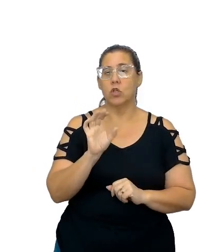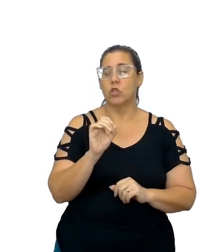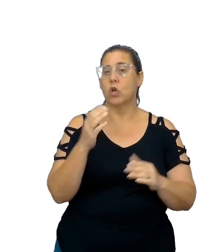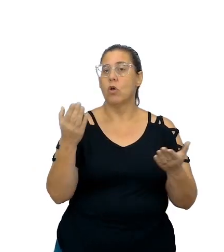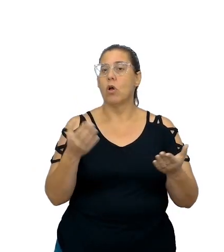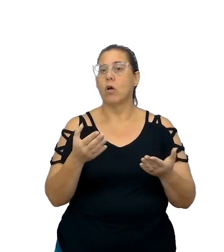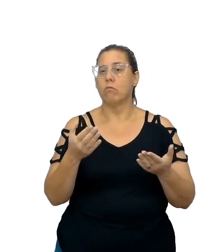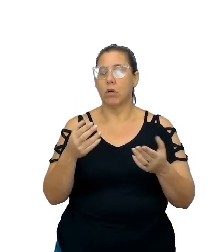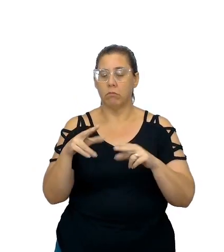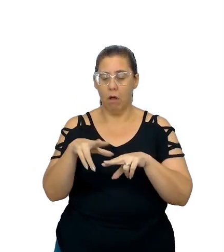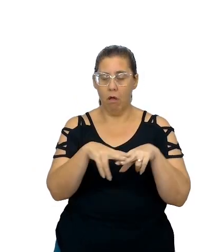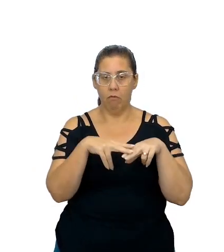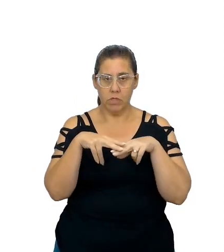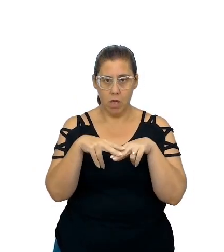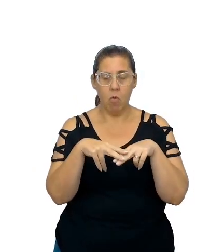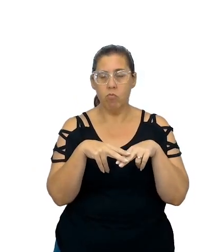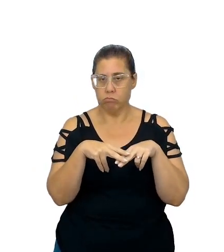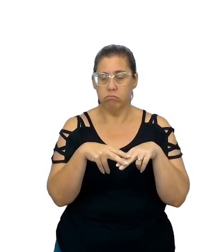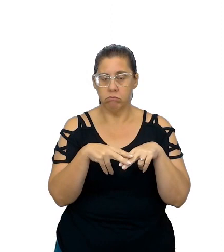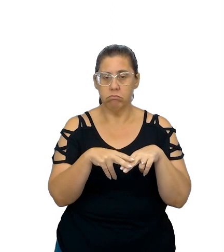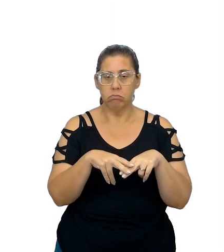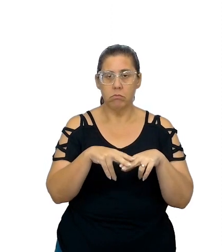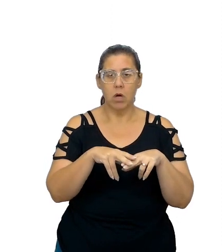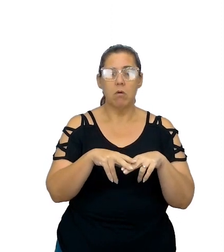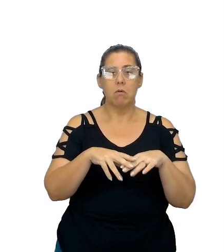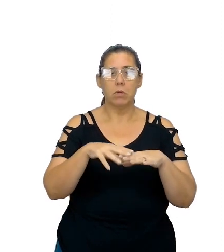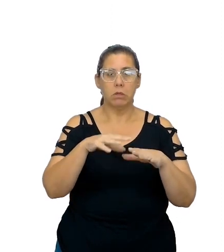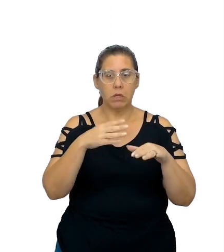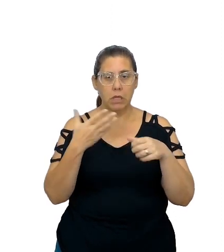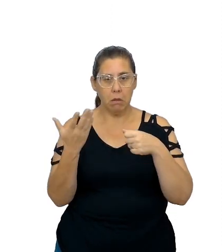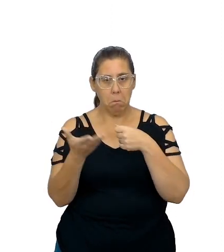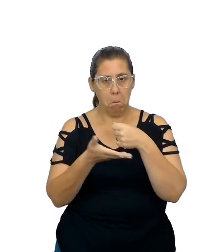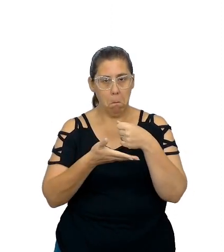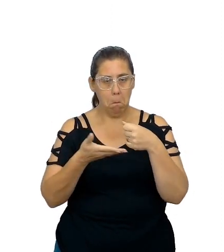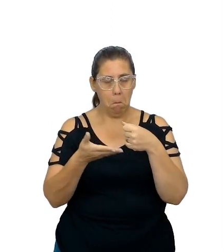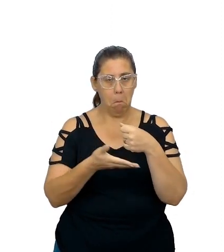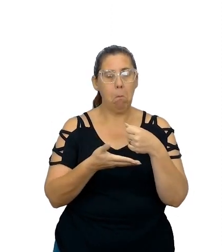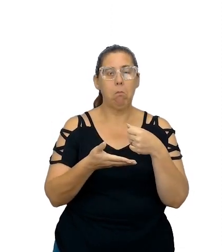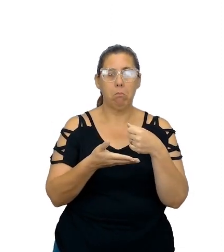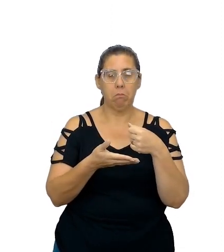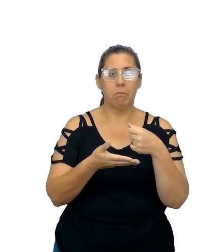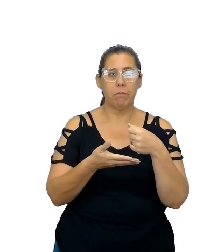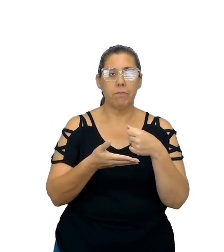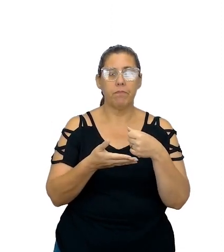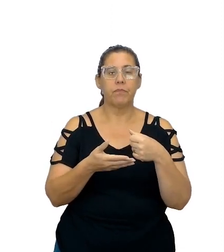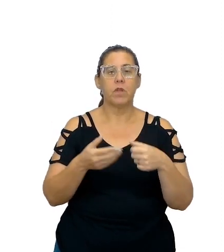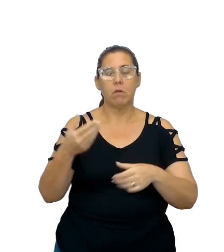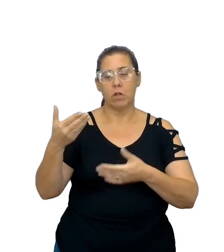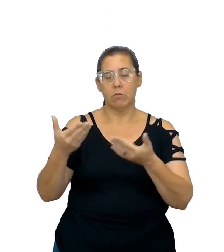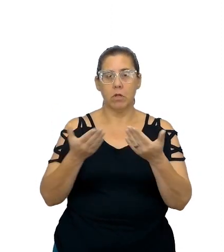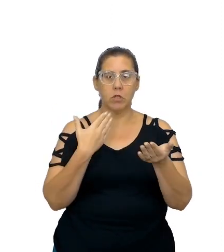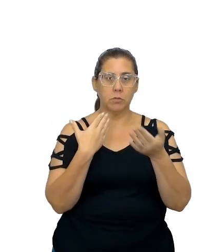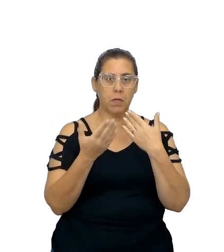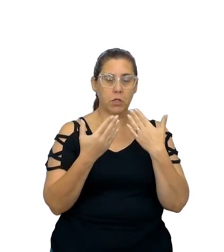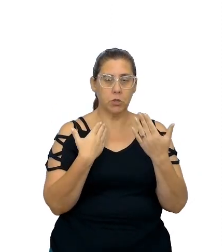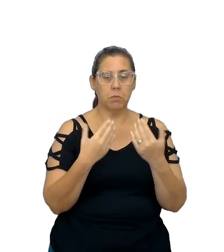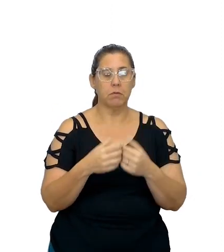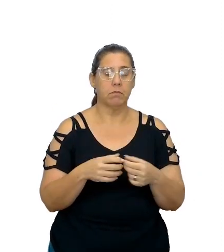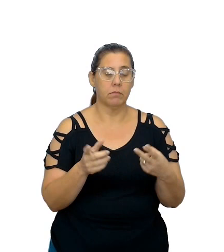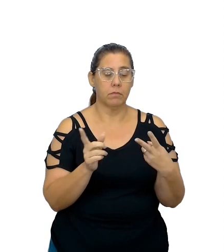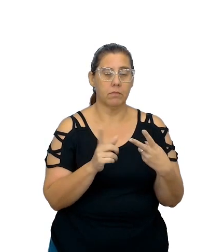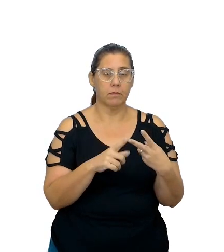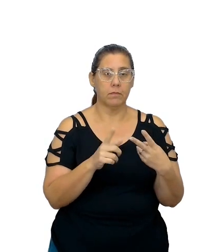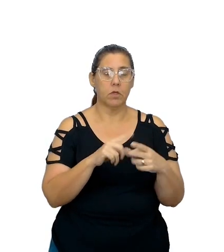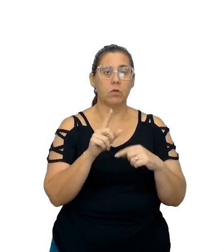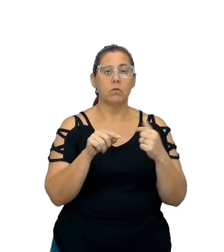uma revisitação bem superficial mesmo, para embasar o nosso bate-papo. O segundo